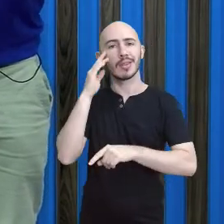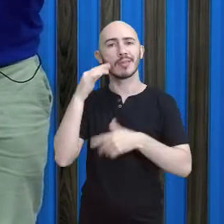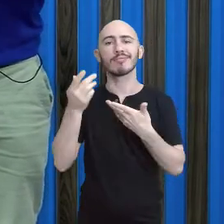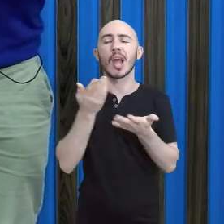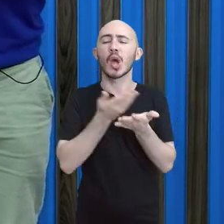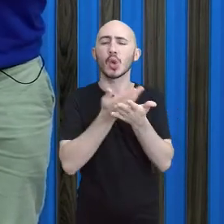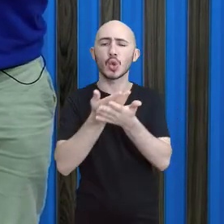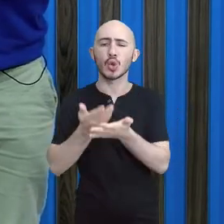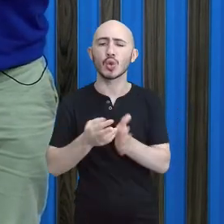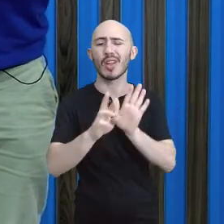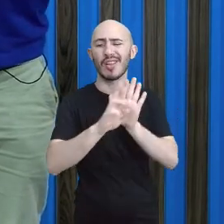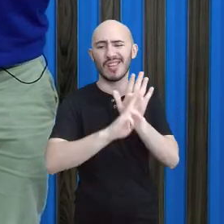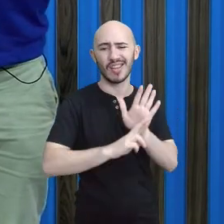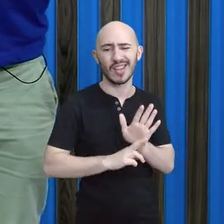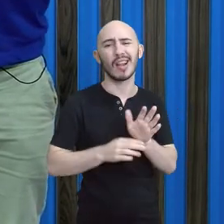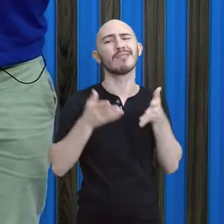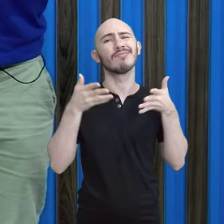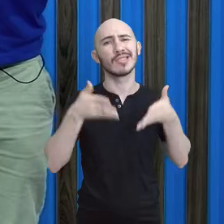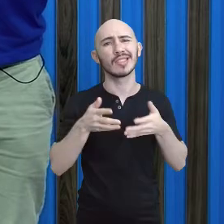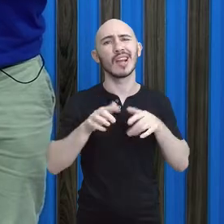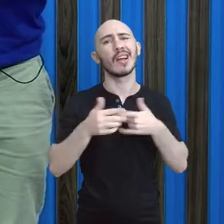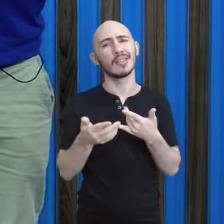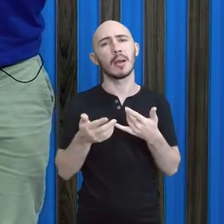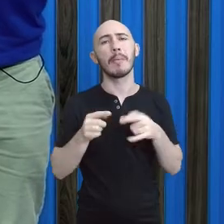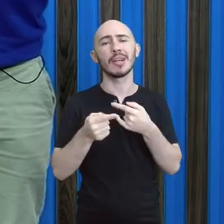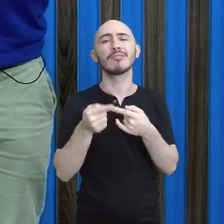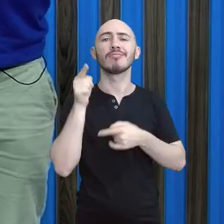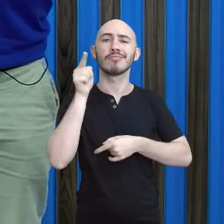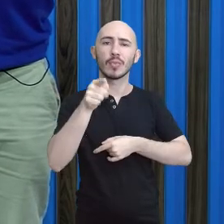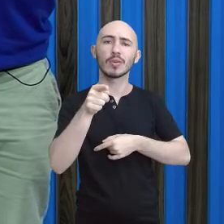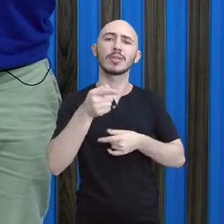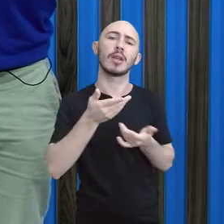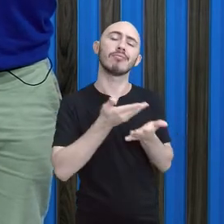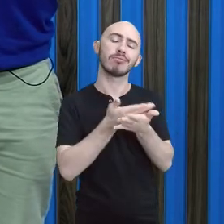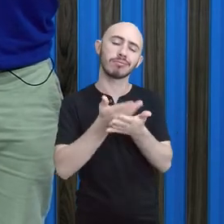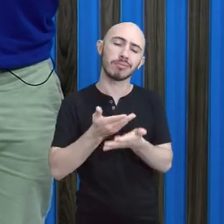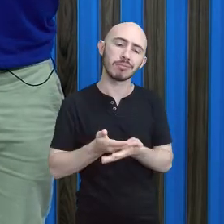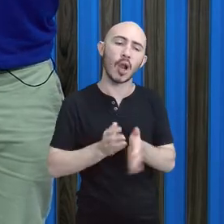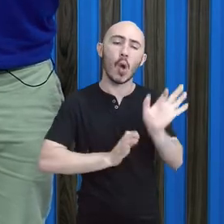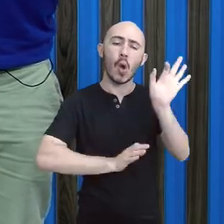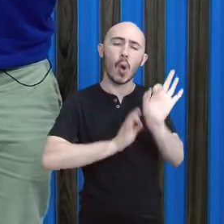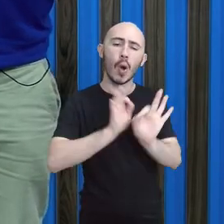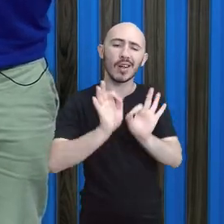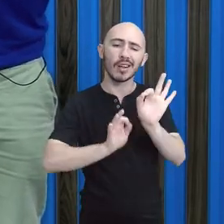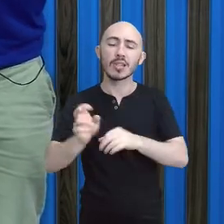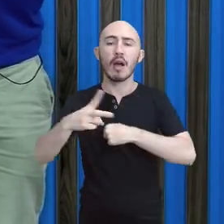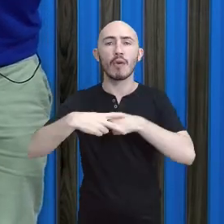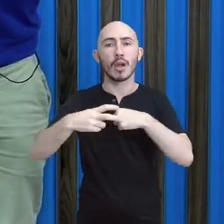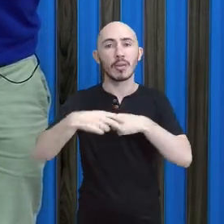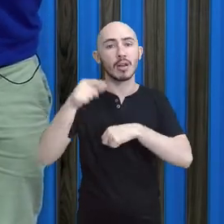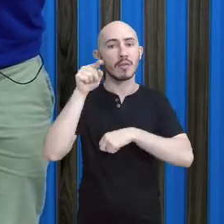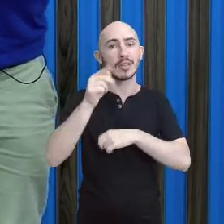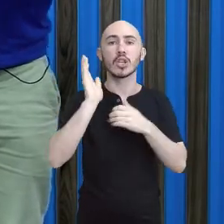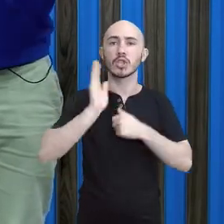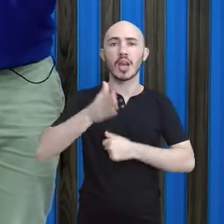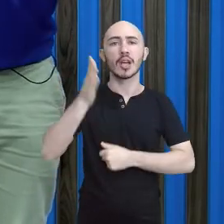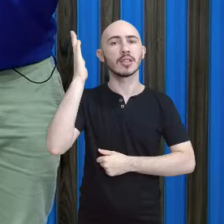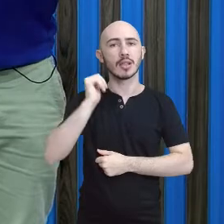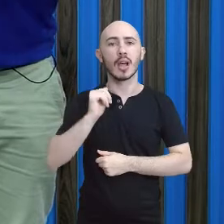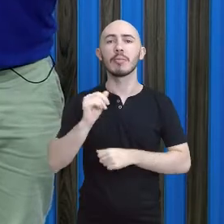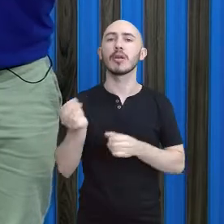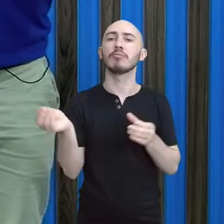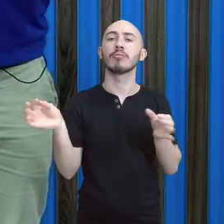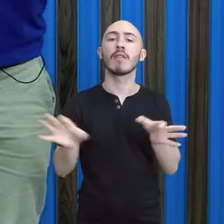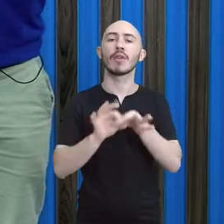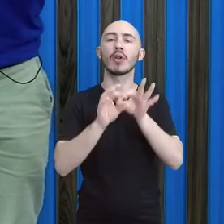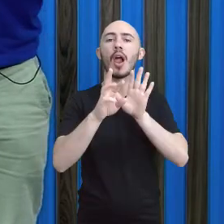que pareçam coisa chata, mais você vai articular todo o vocabulário que você tem dentro de regras,